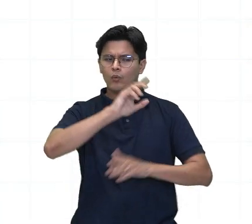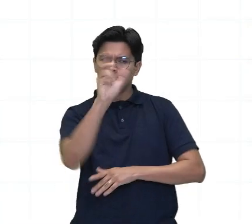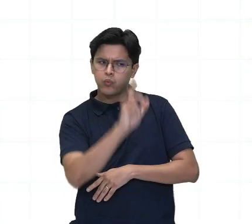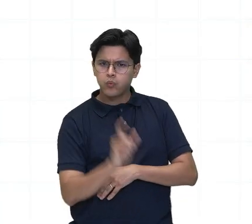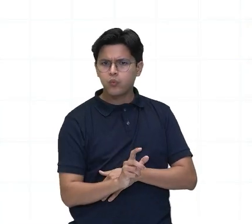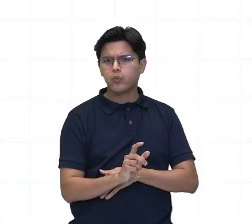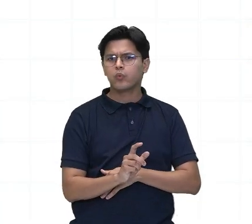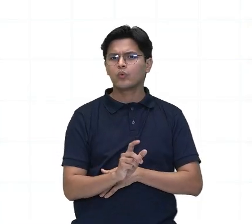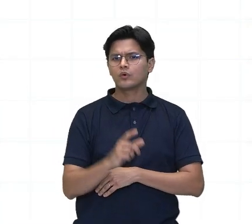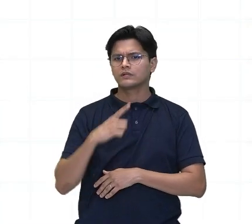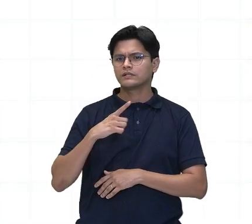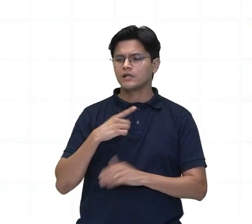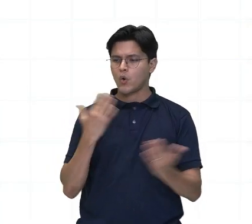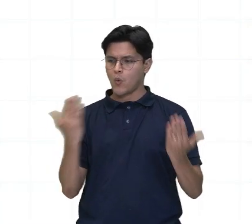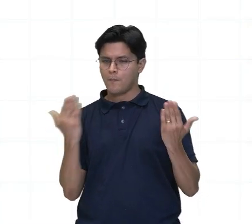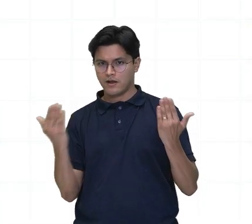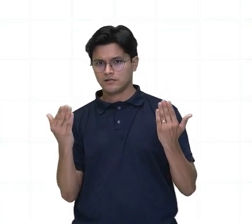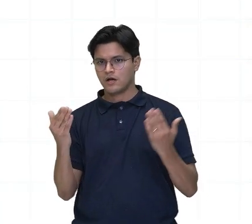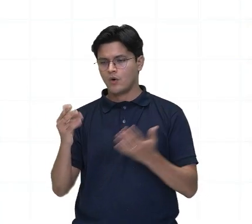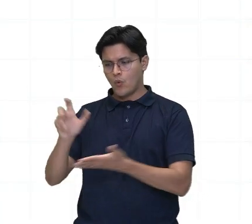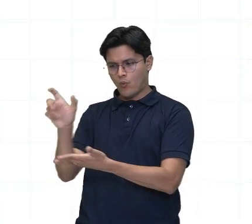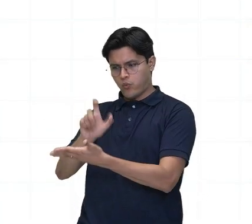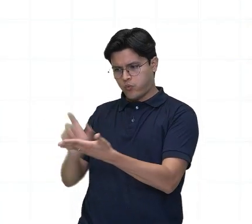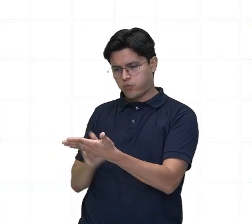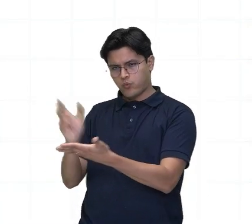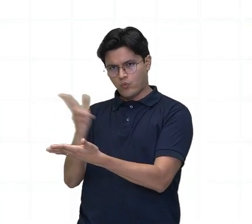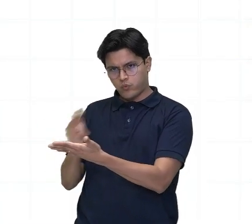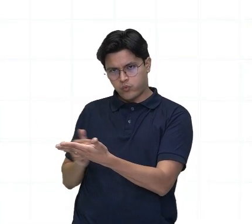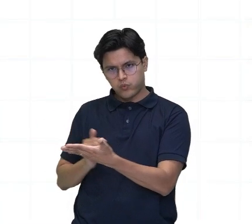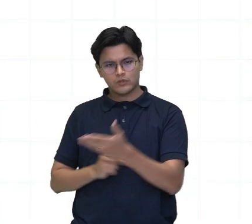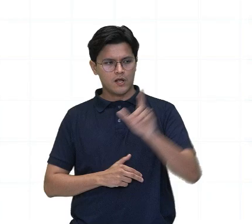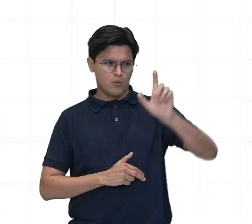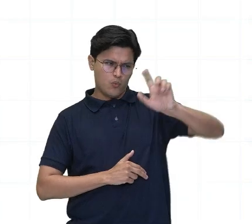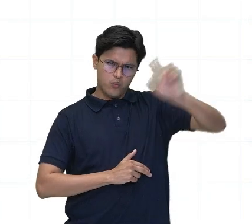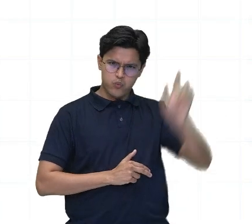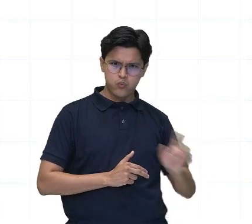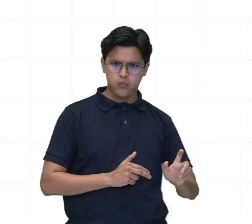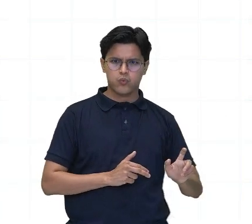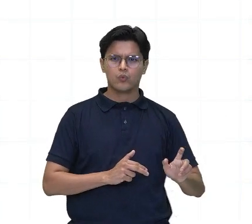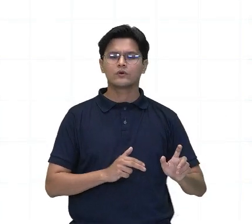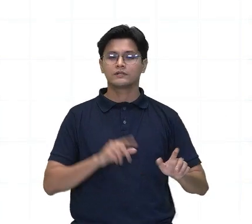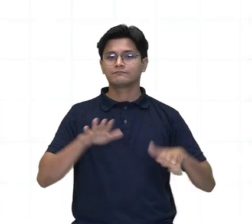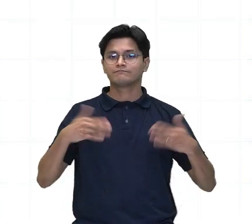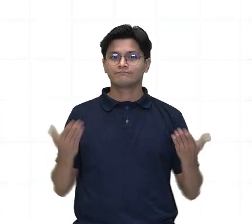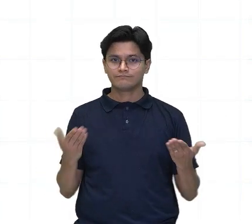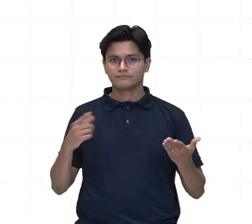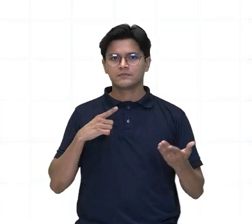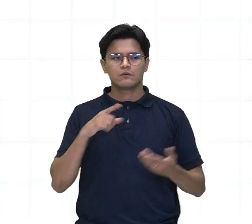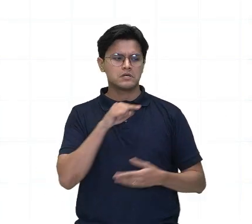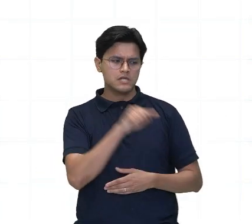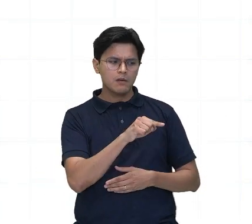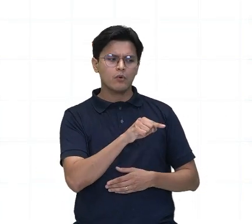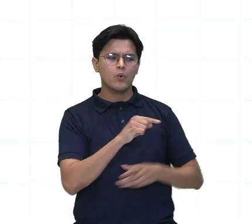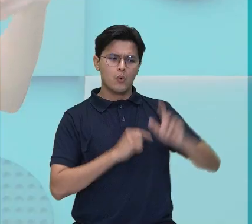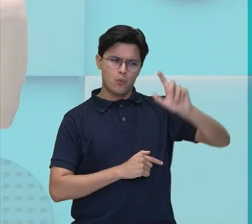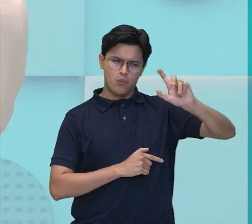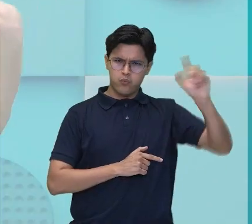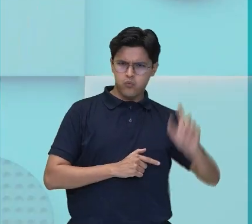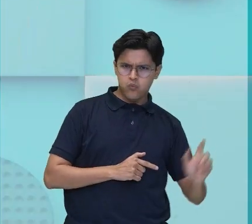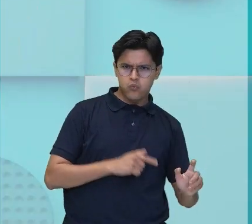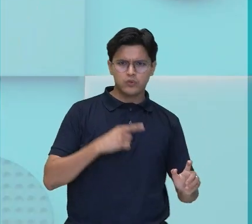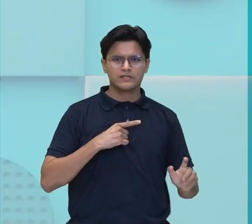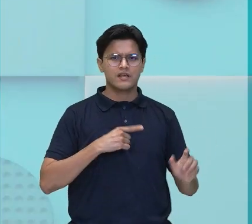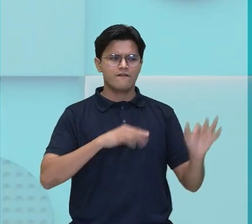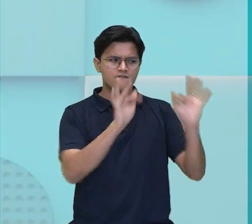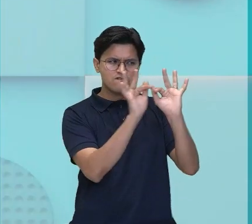que são desenhos que eu não tenho uma certa dificuldade de compreensão, são frases ou palavras soltas,